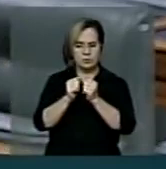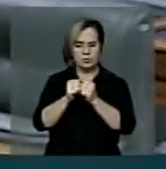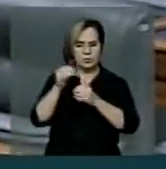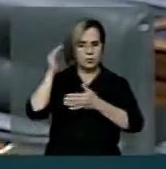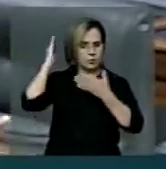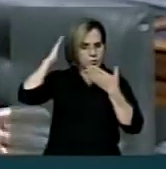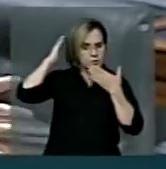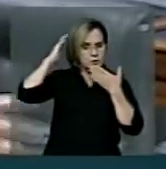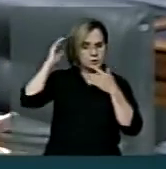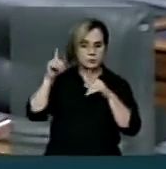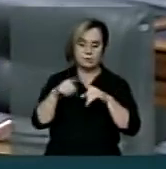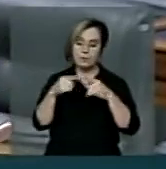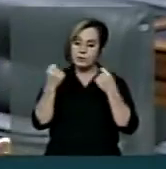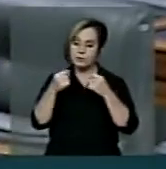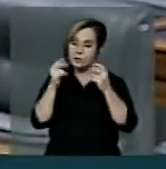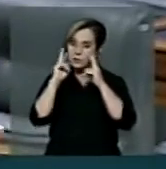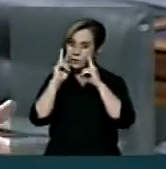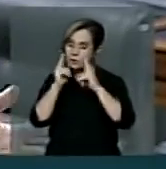melhor